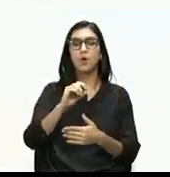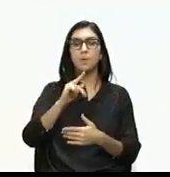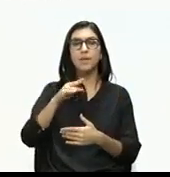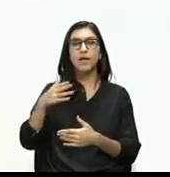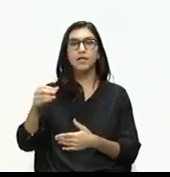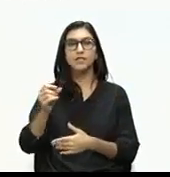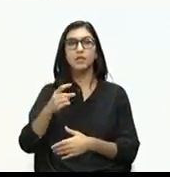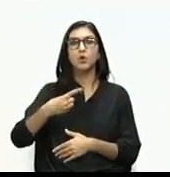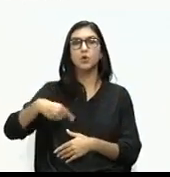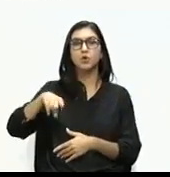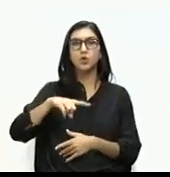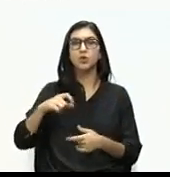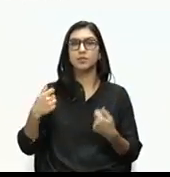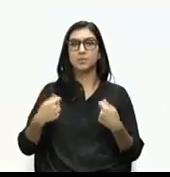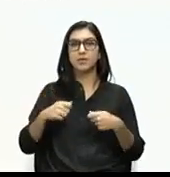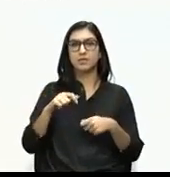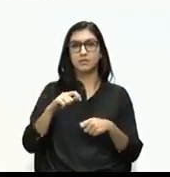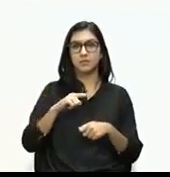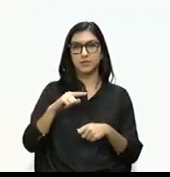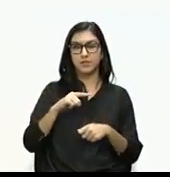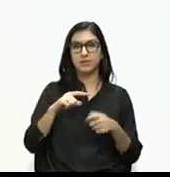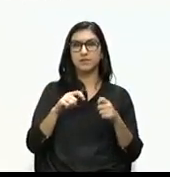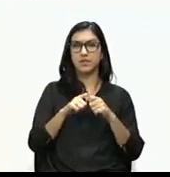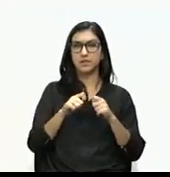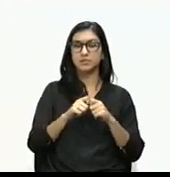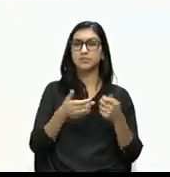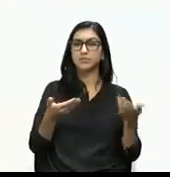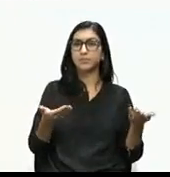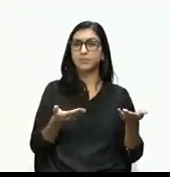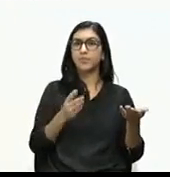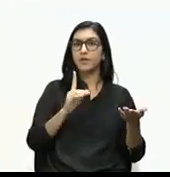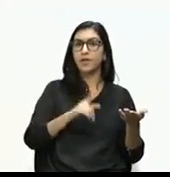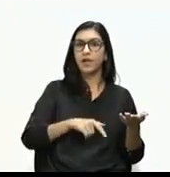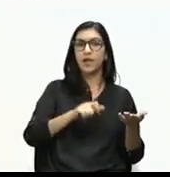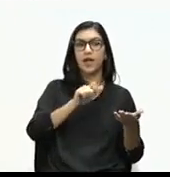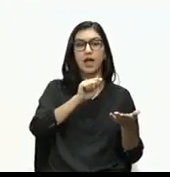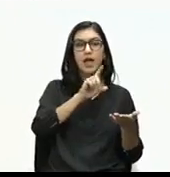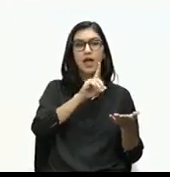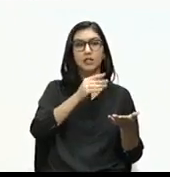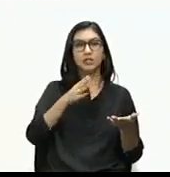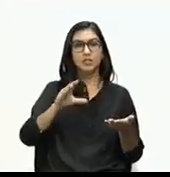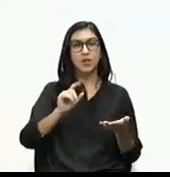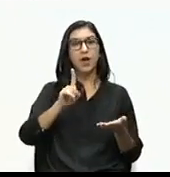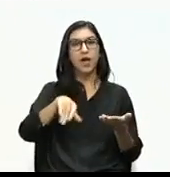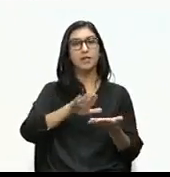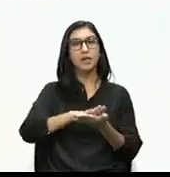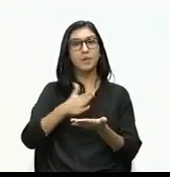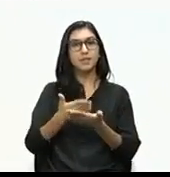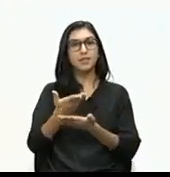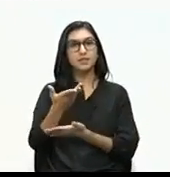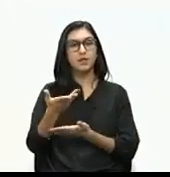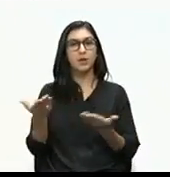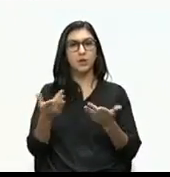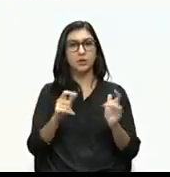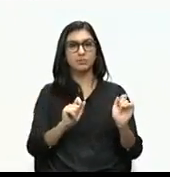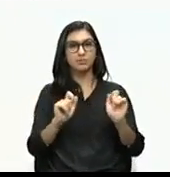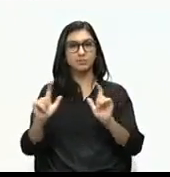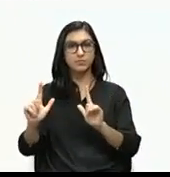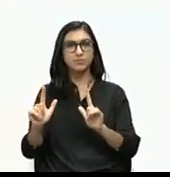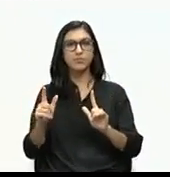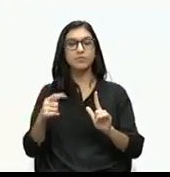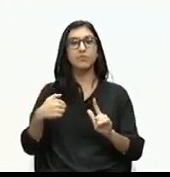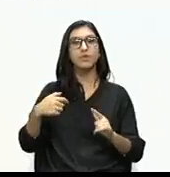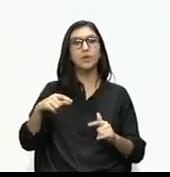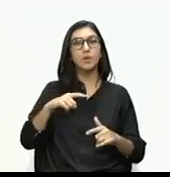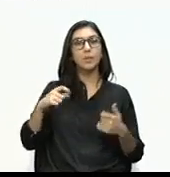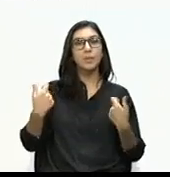que nós vamos ter que realizar? Então, nesse caso, vai ser a adição. Então, isso é a interpretação dessa parte do enunciado. Então, eu